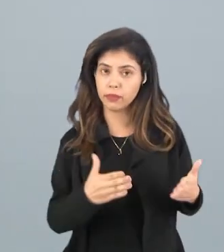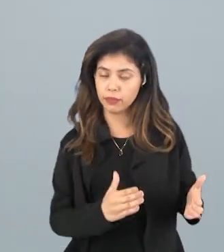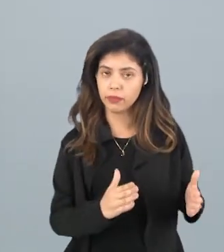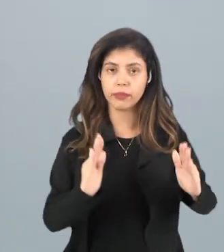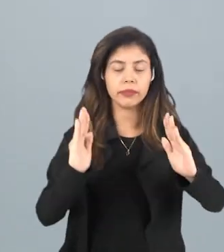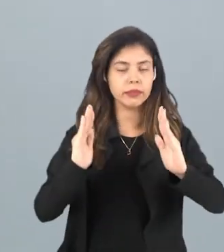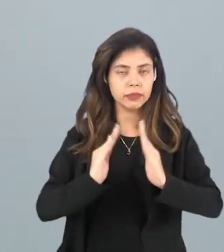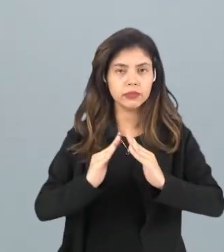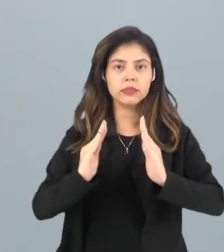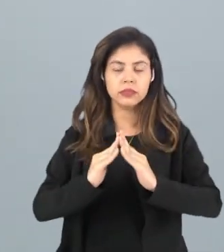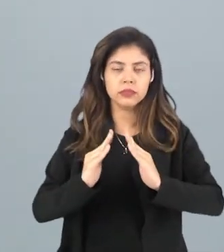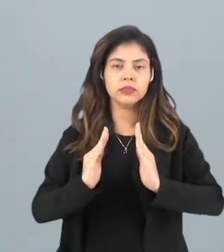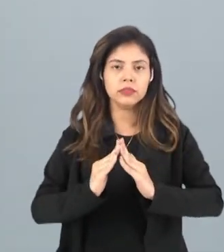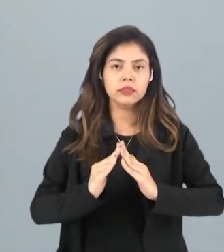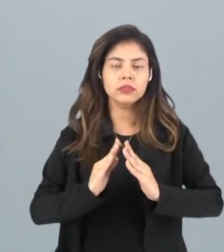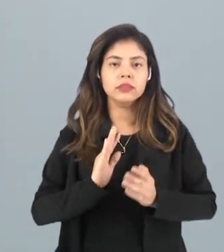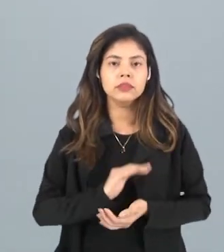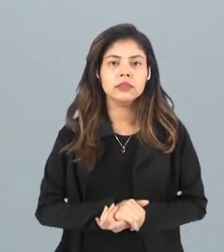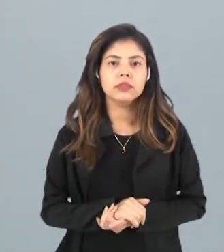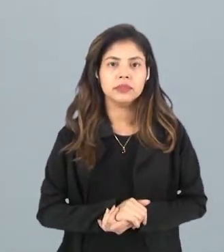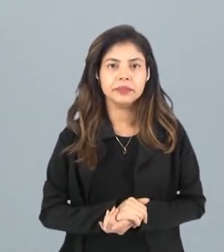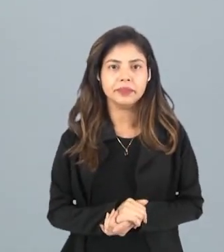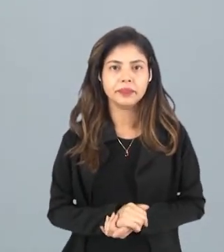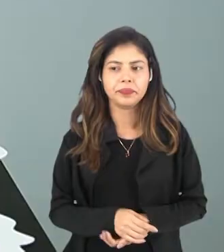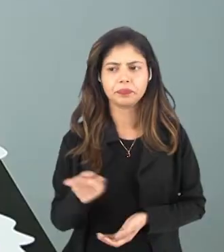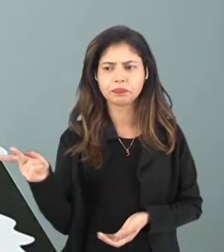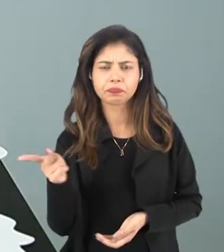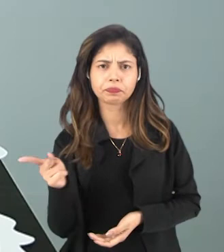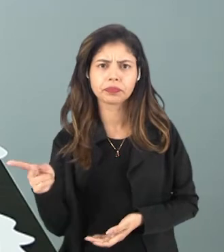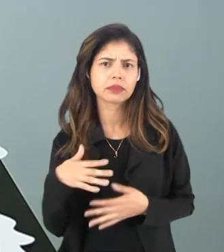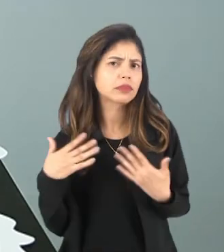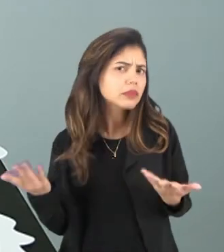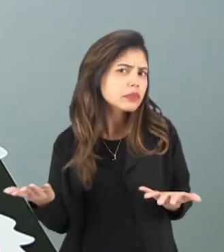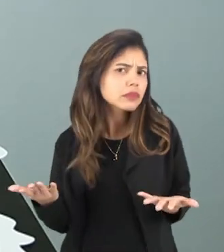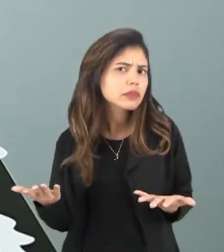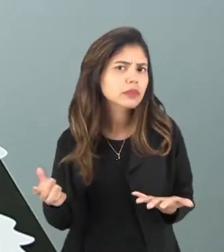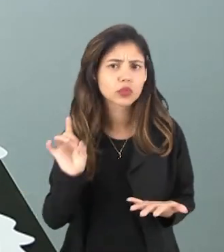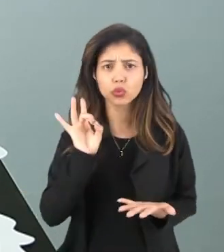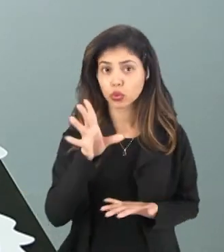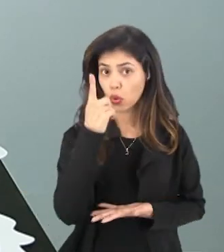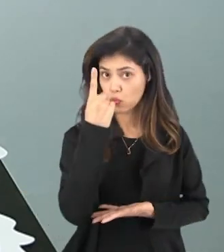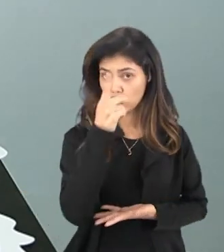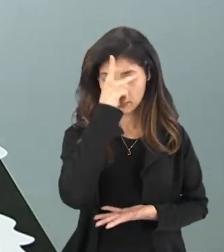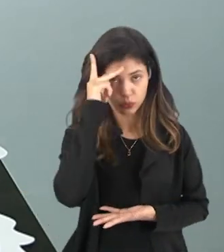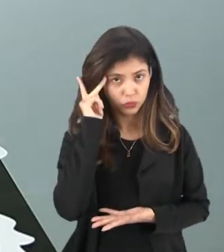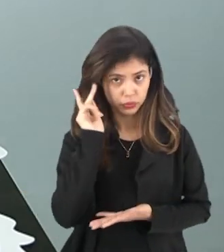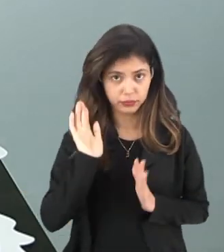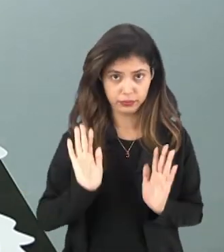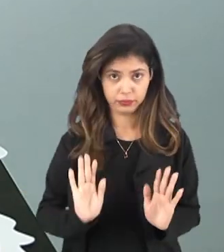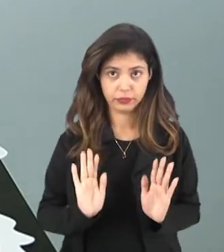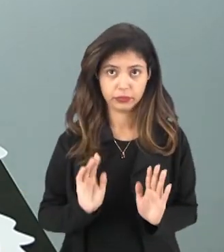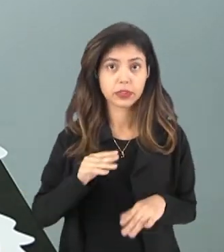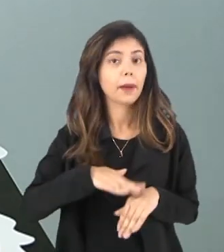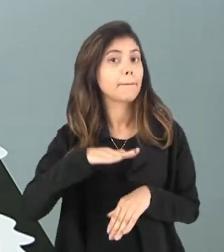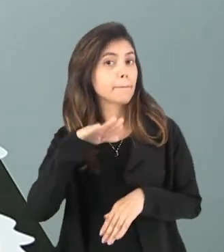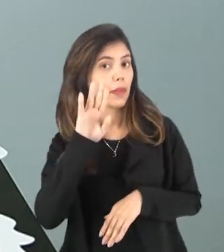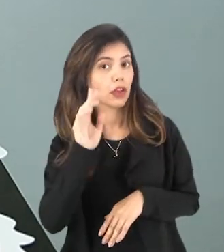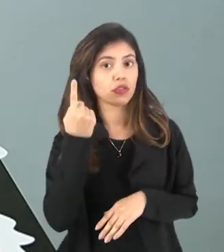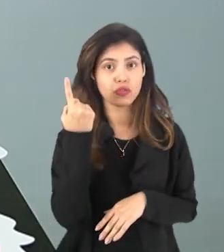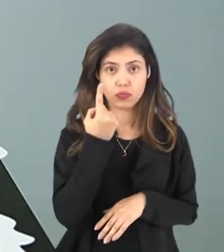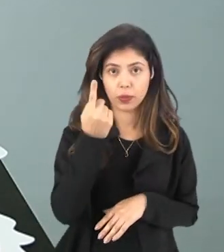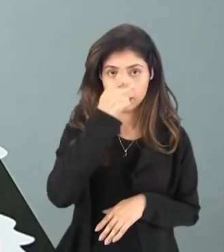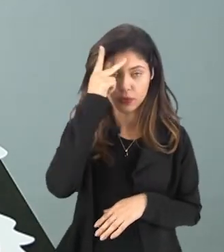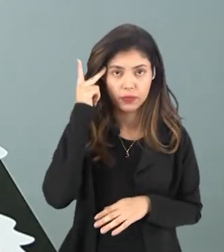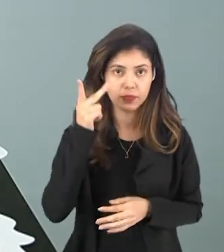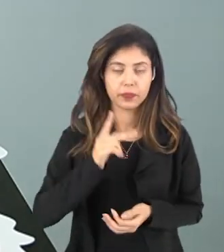chegaram na casa eles não é só uma pessoa é mais